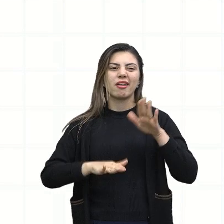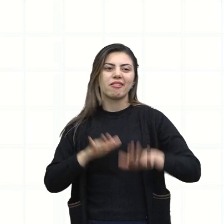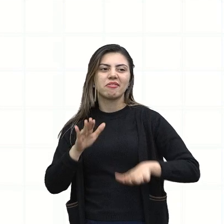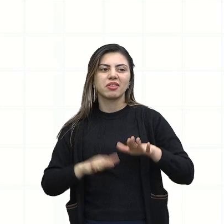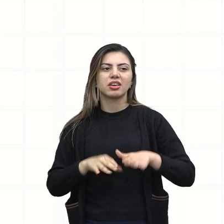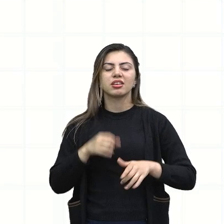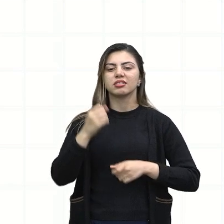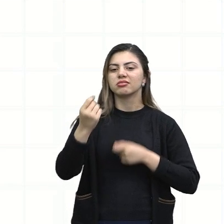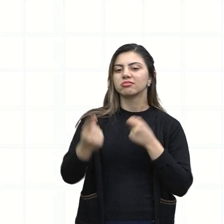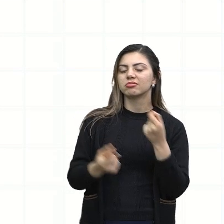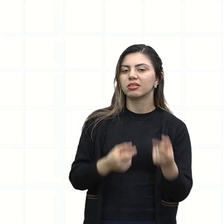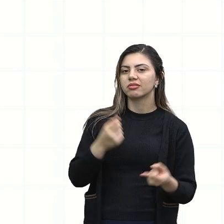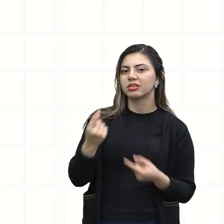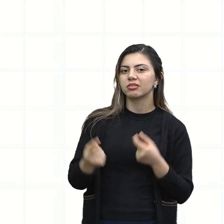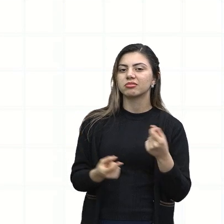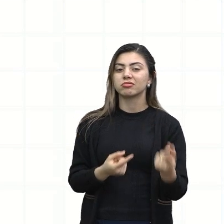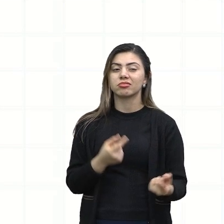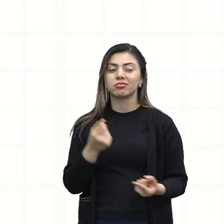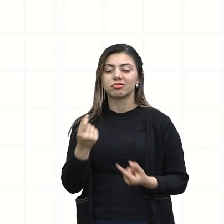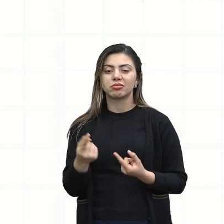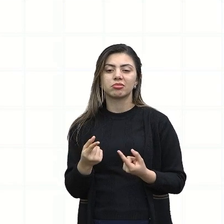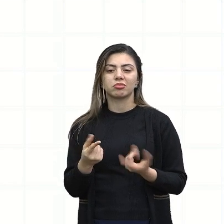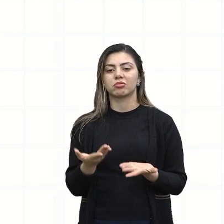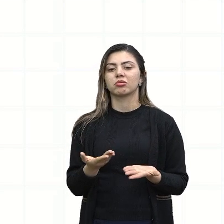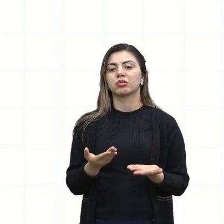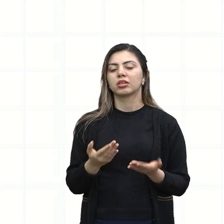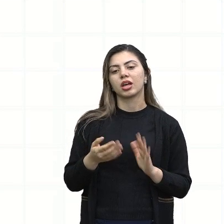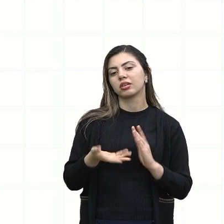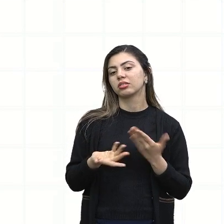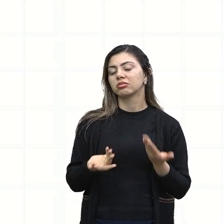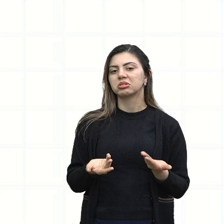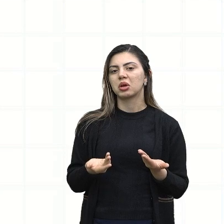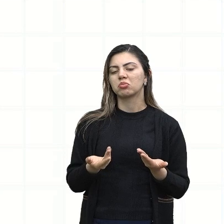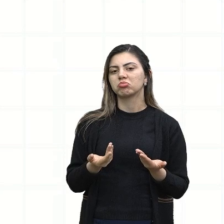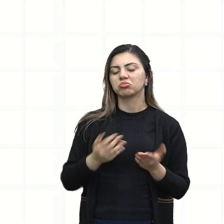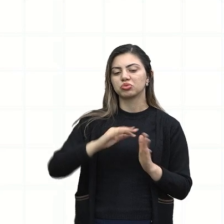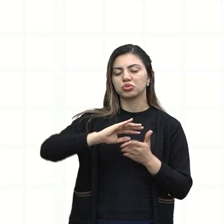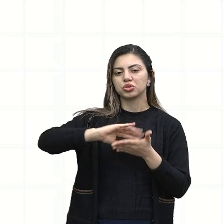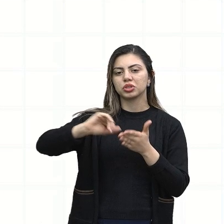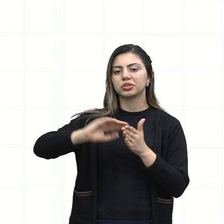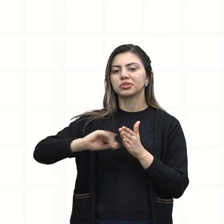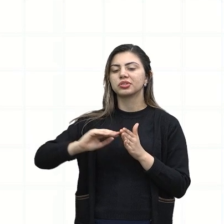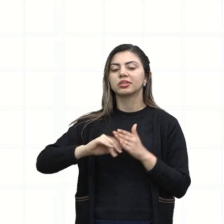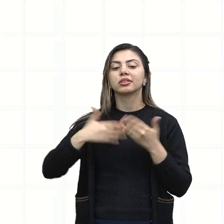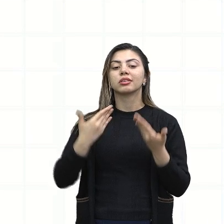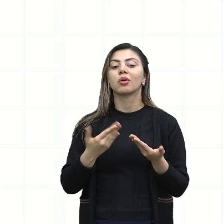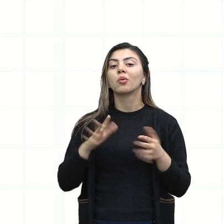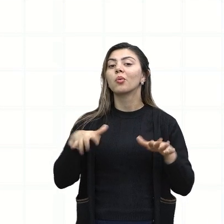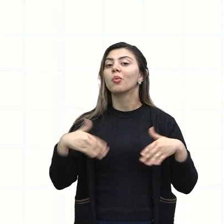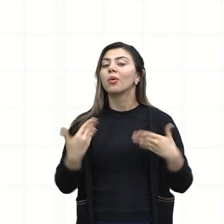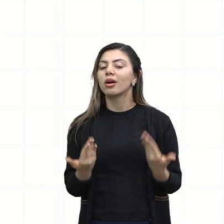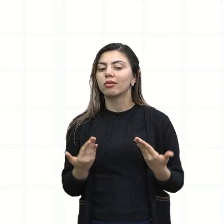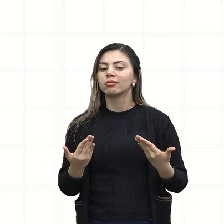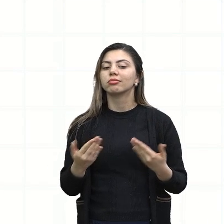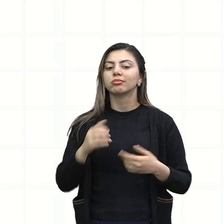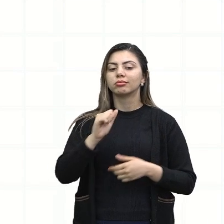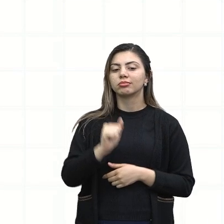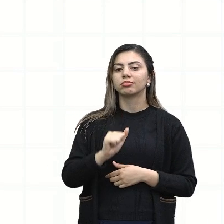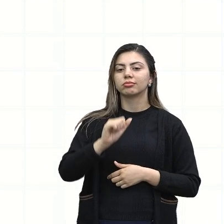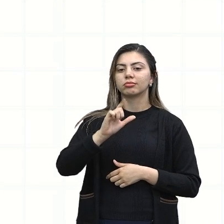nem rarely, que é raramente, nem often, nem never. Eu vou dizer que é always.